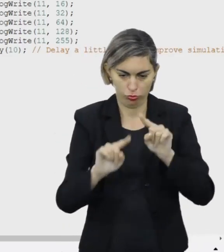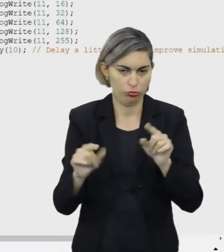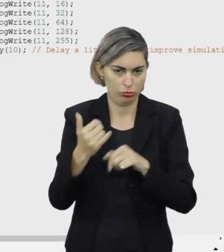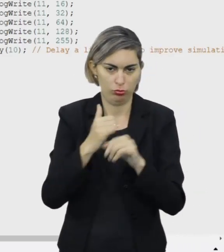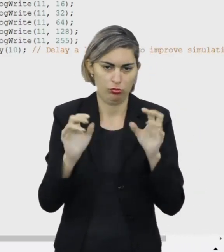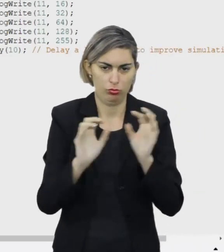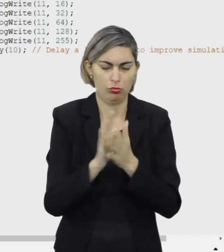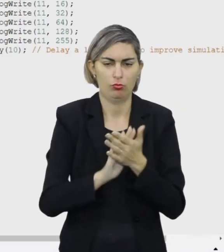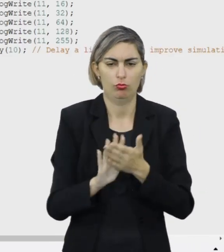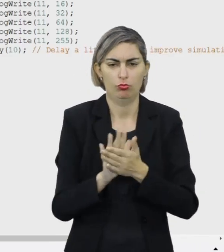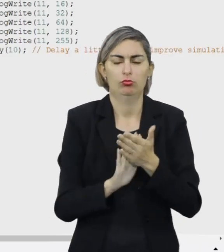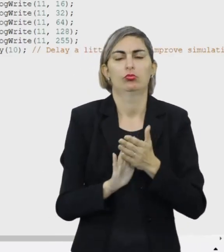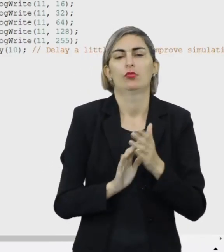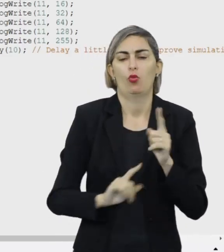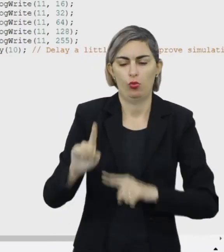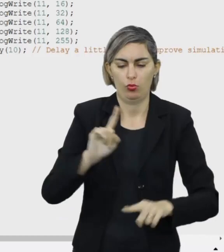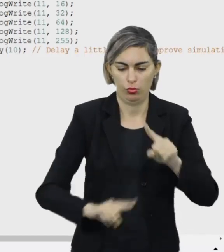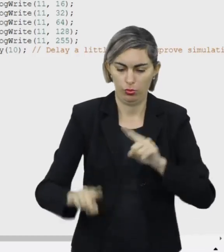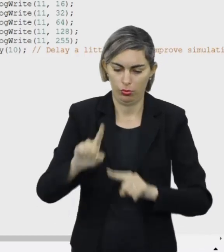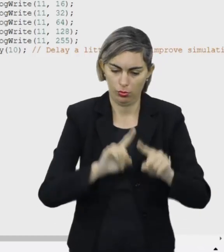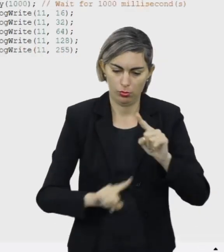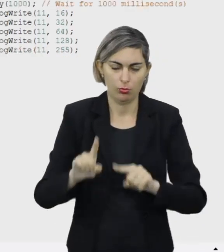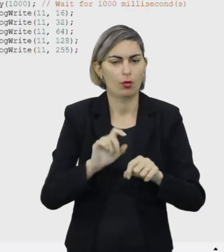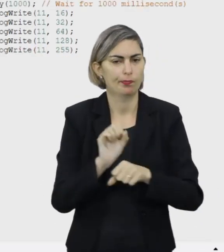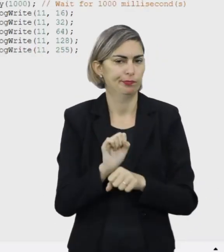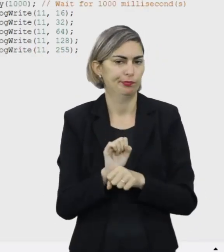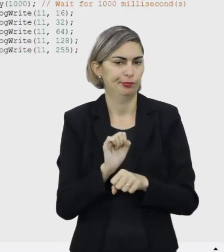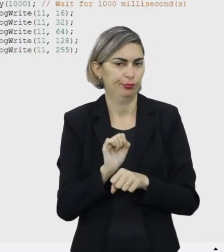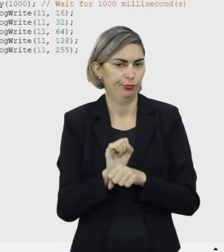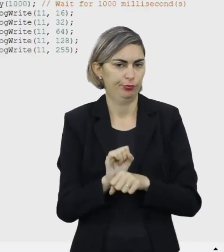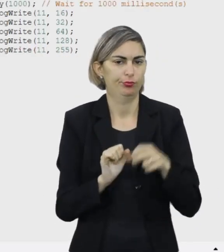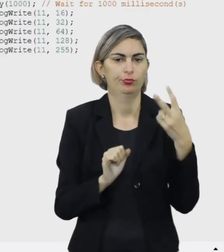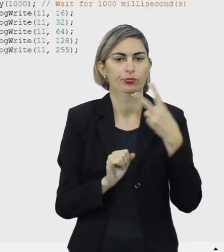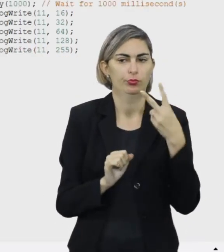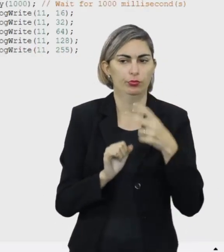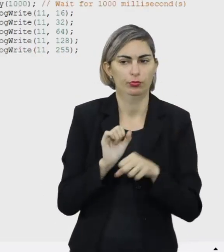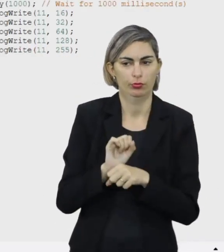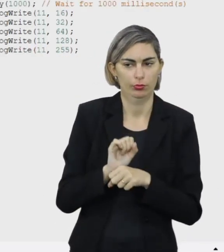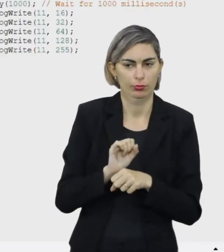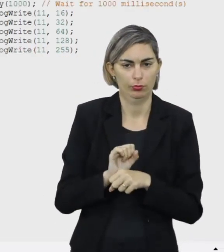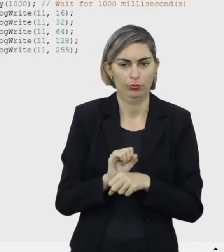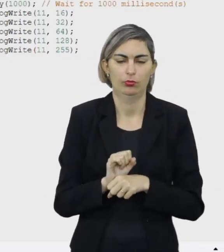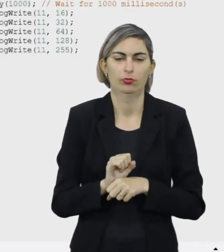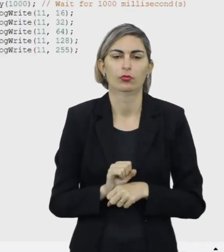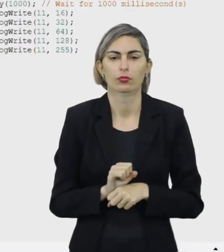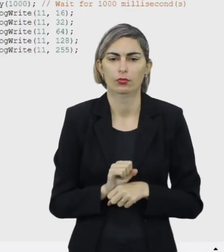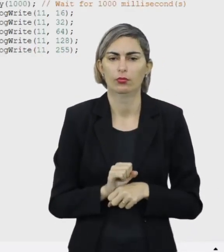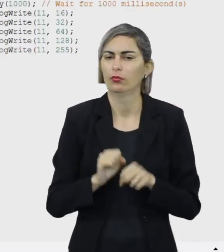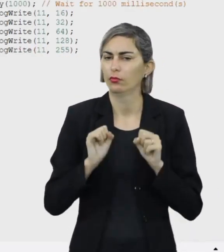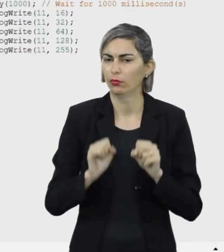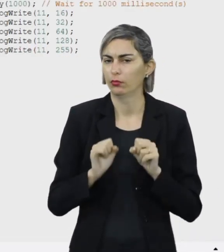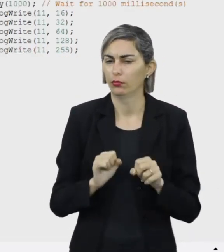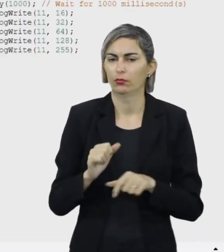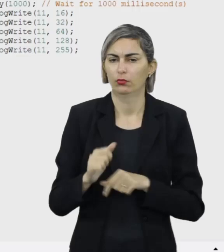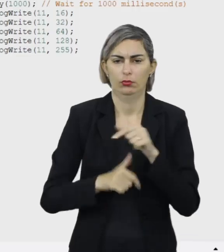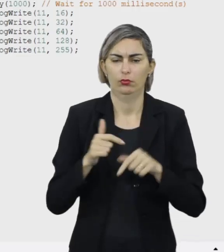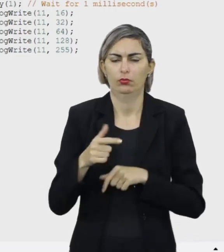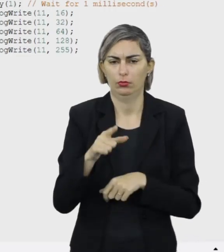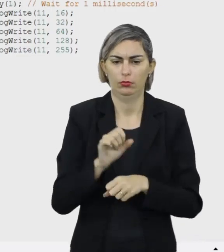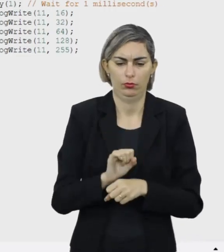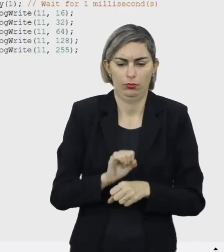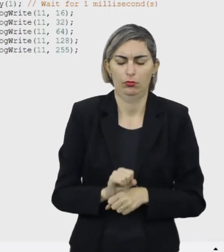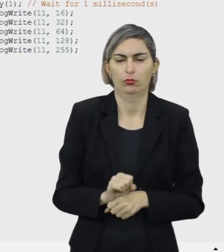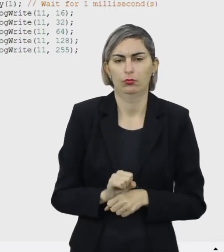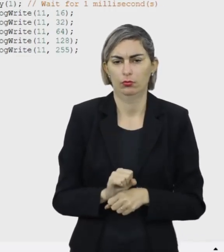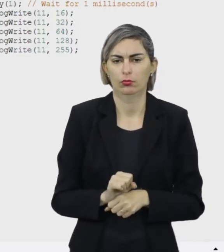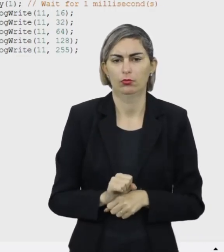Esperar um pouquinho, então eu vou em controlar, aguardar. Vou aguardar aqui 1 segundo. Eu posso até trabalhar com esse aguardar em